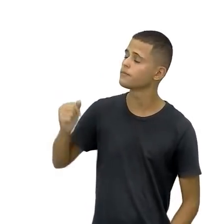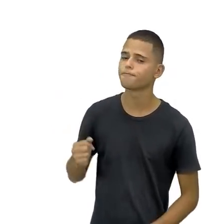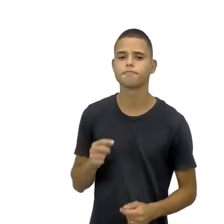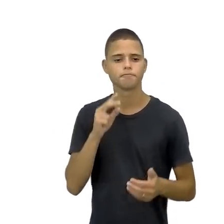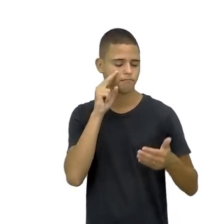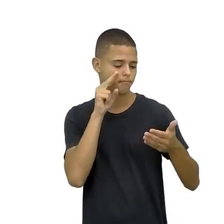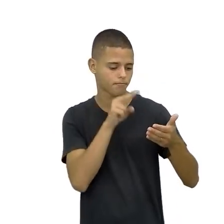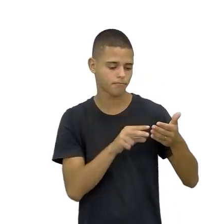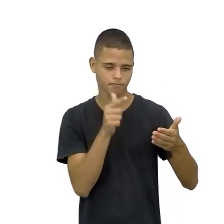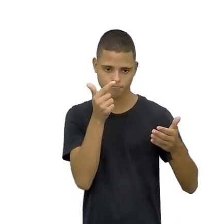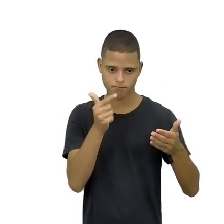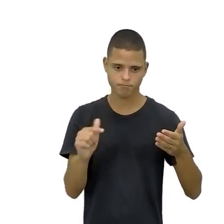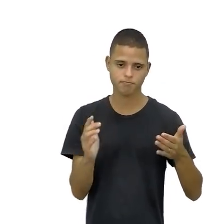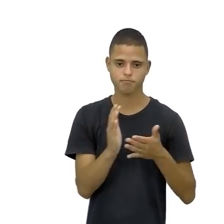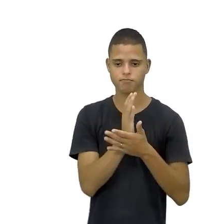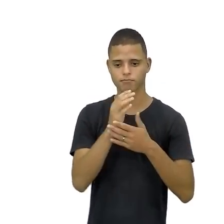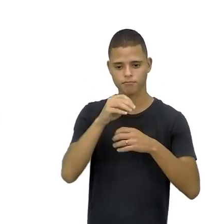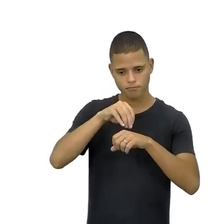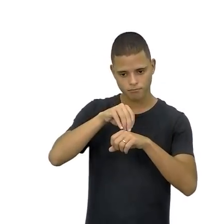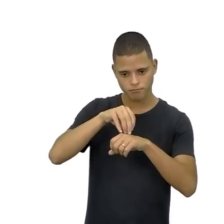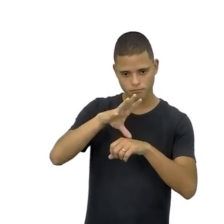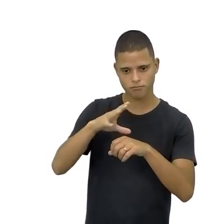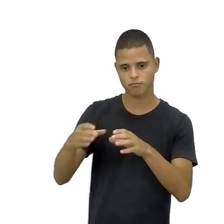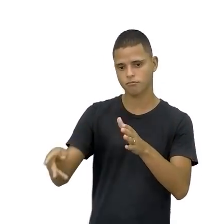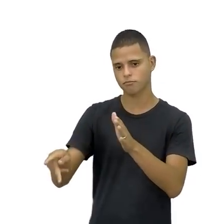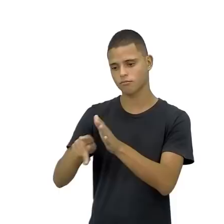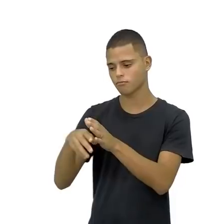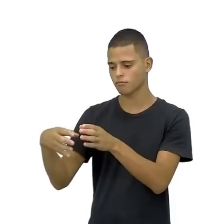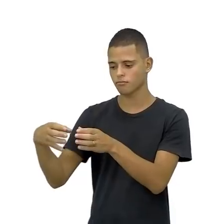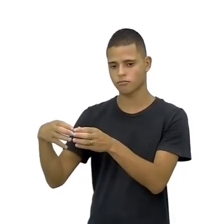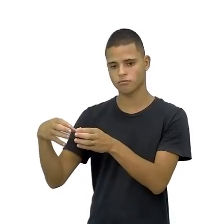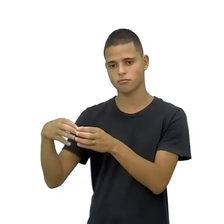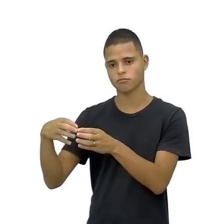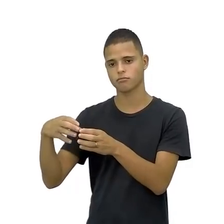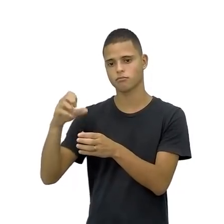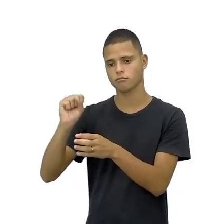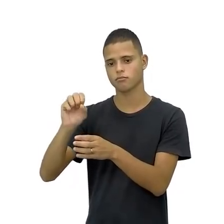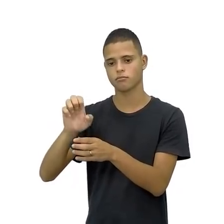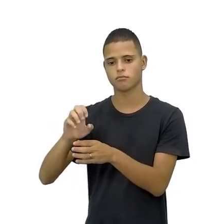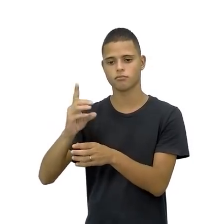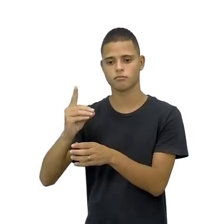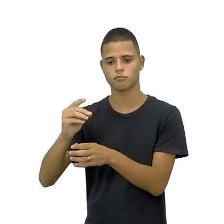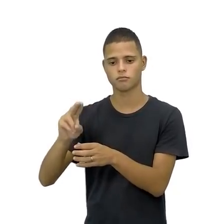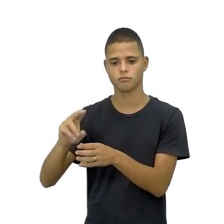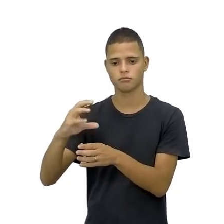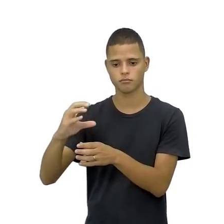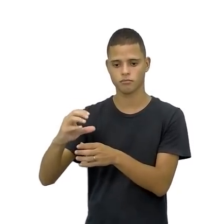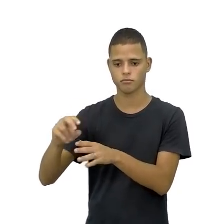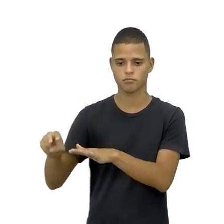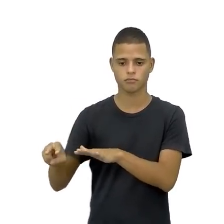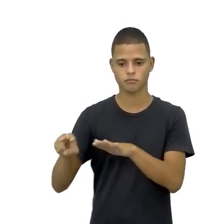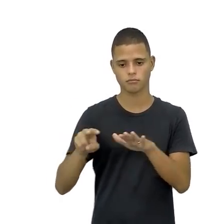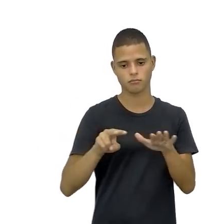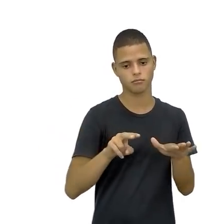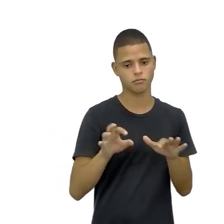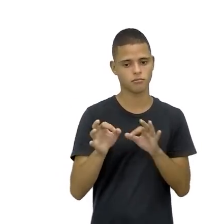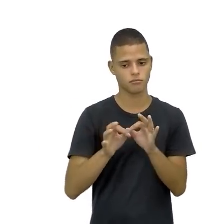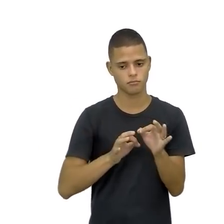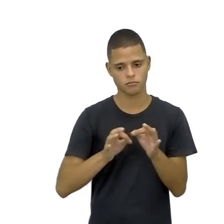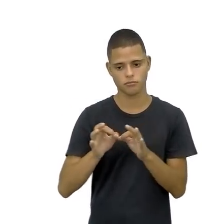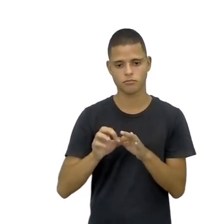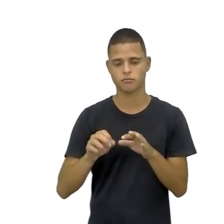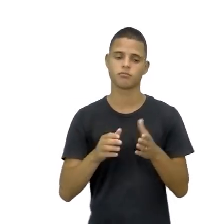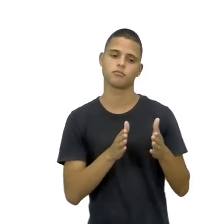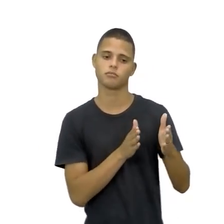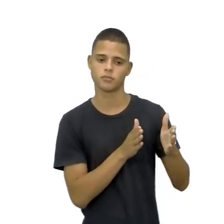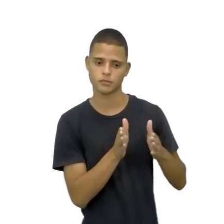orientações oferecidas pela SEDUC na Semana de Planejamento sobre metodologias de agrupamentos produtivos para o período